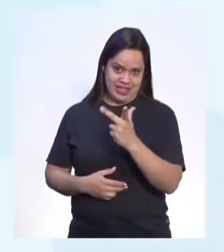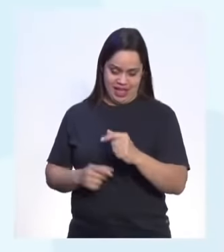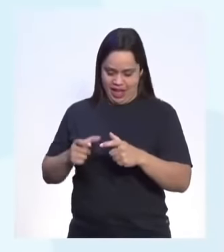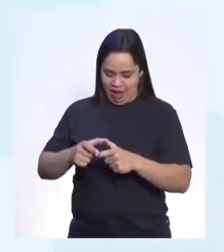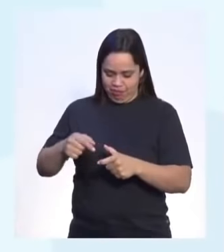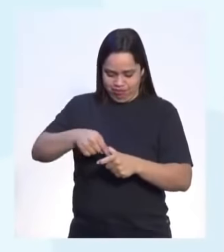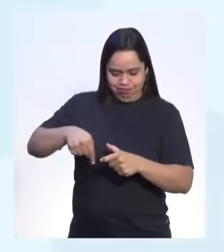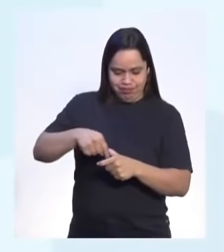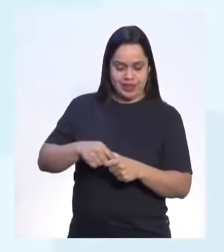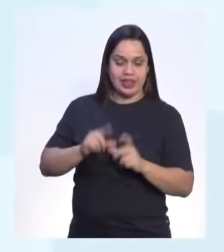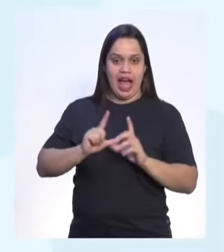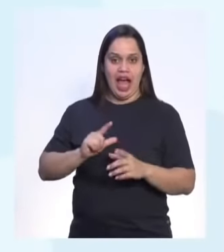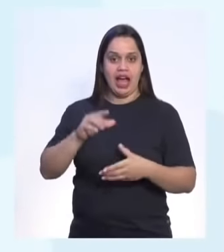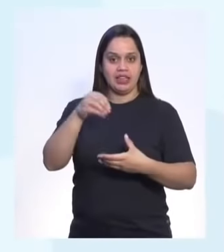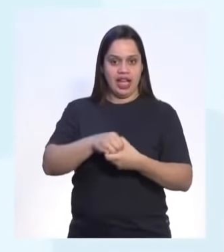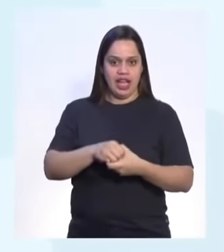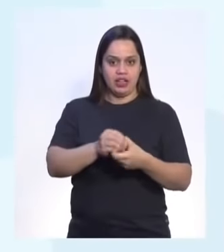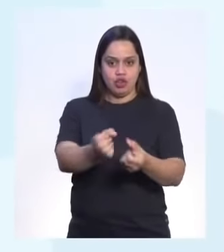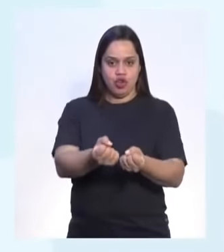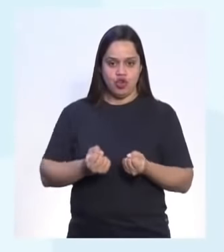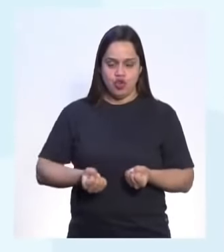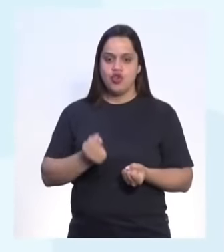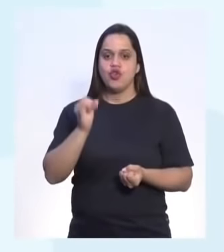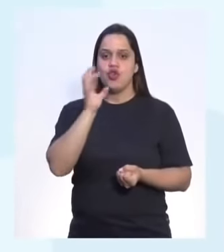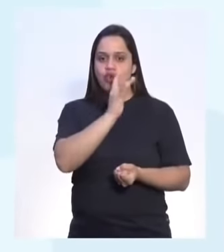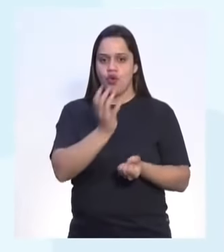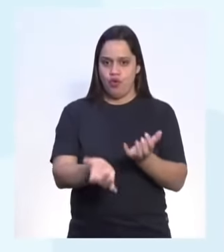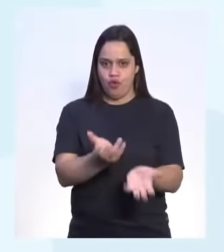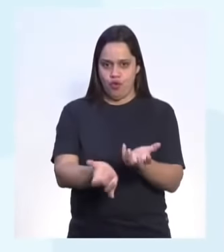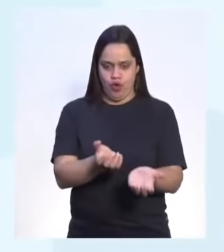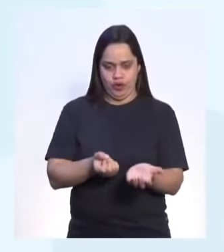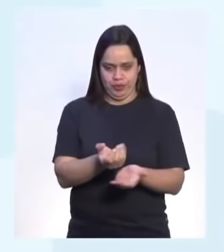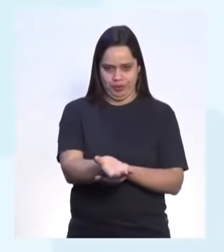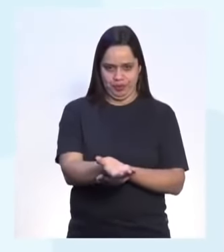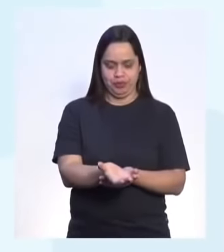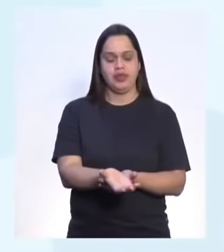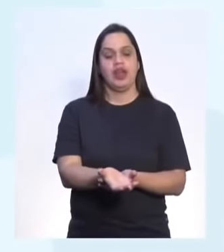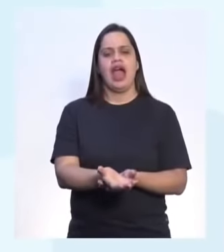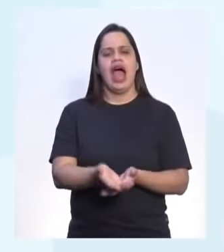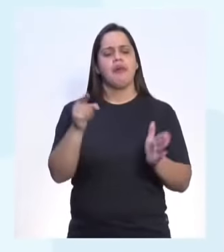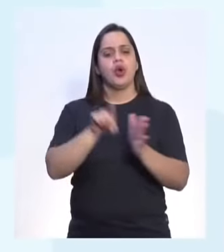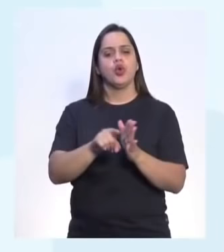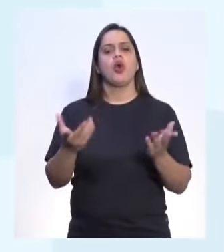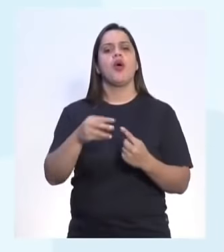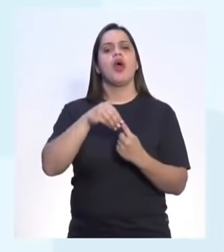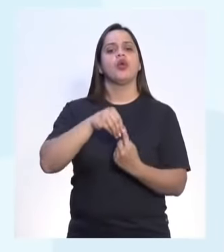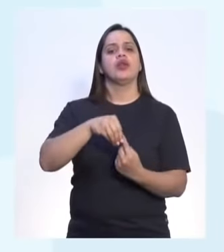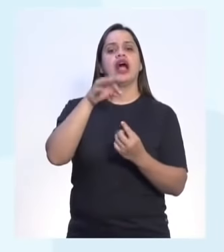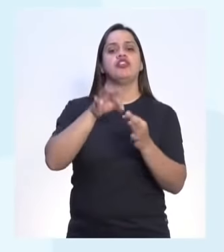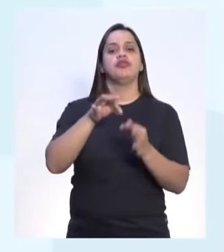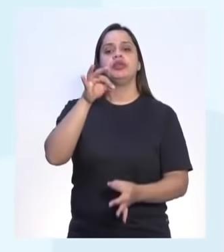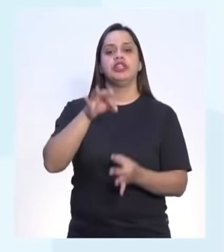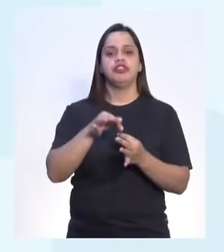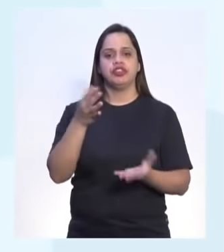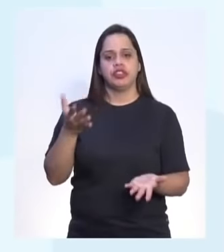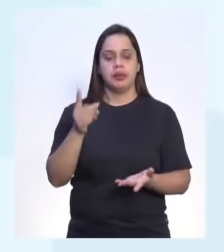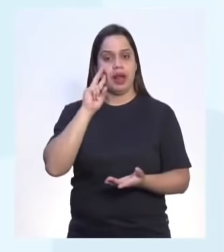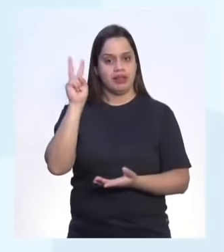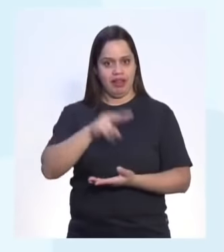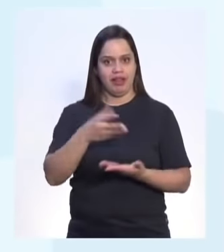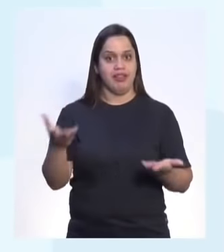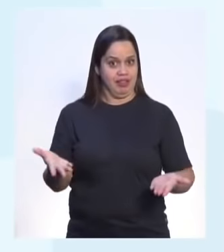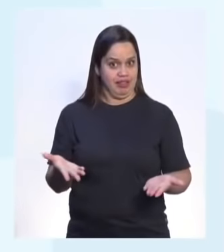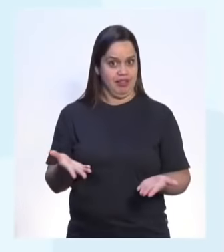Eu quero saber qual é a unidade de medida que você julga correta para essa situação aí.